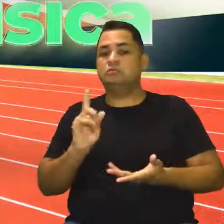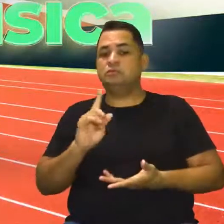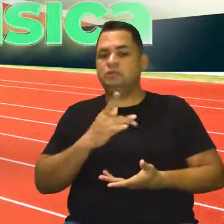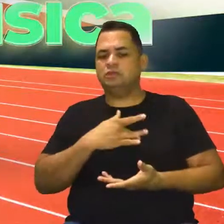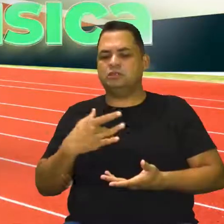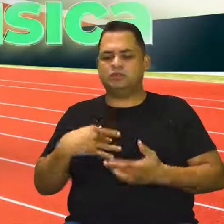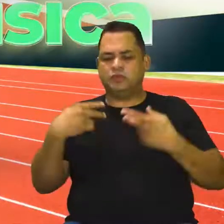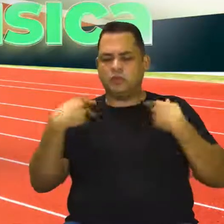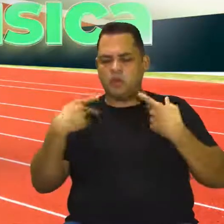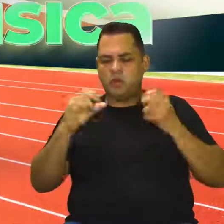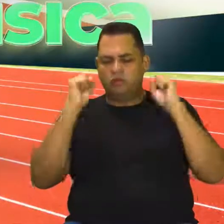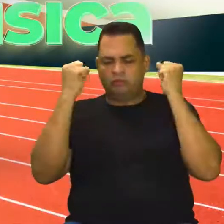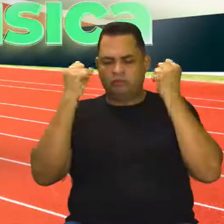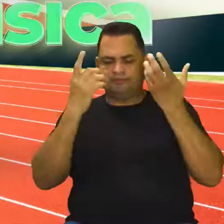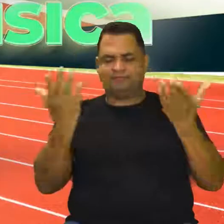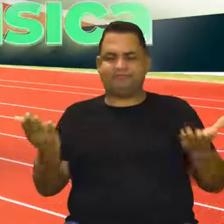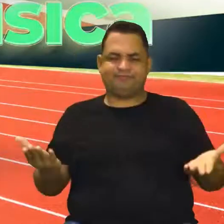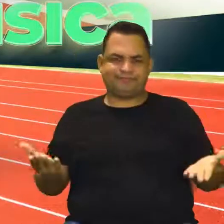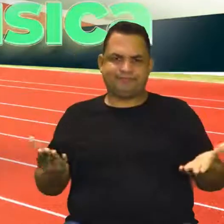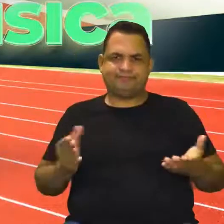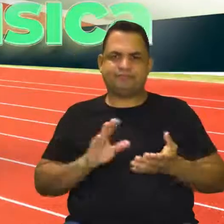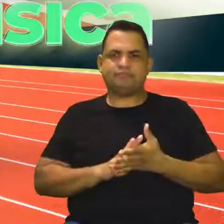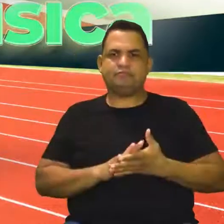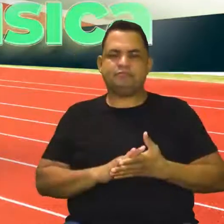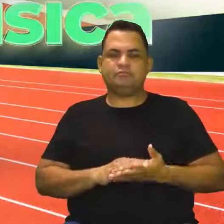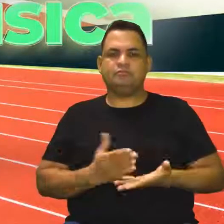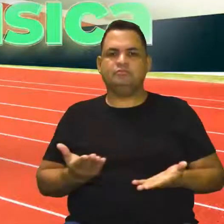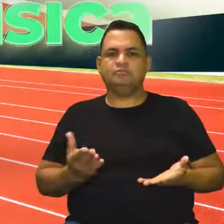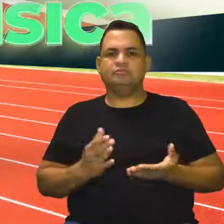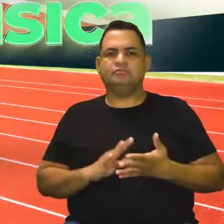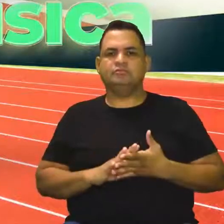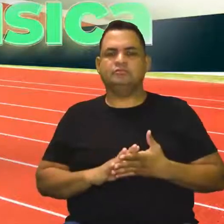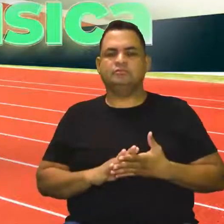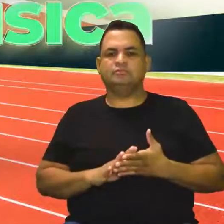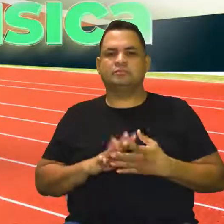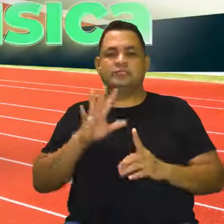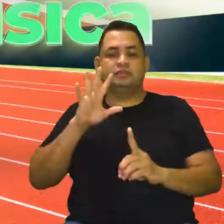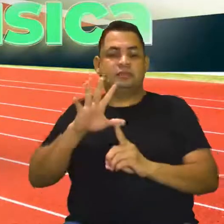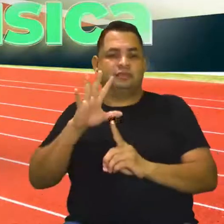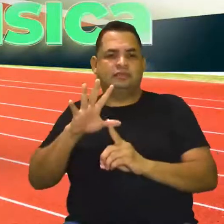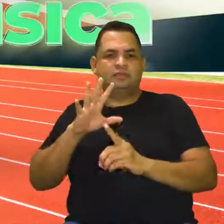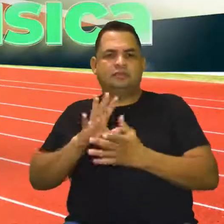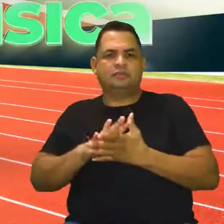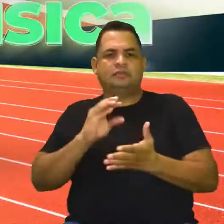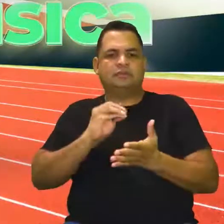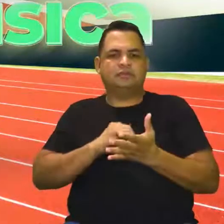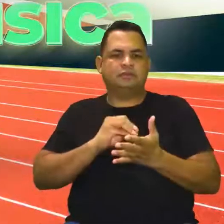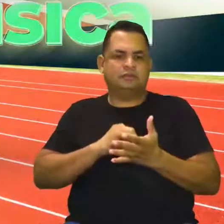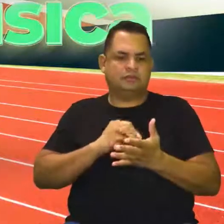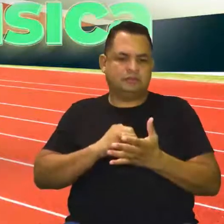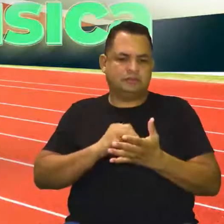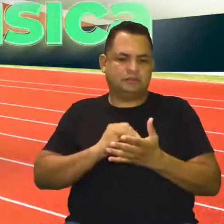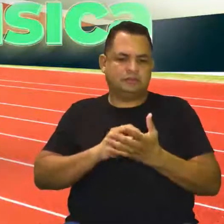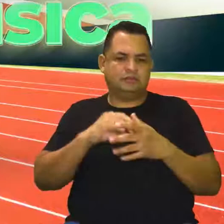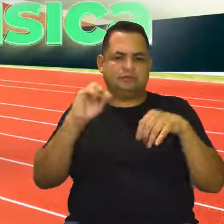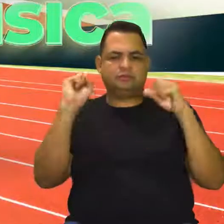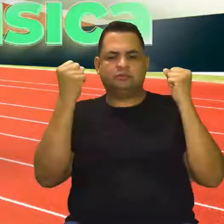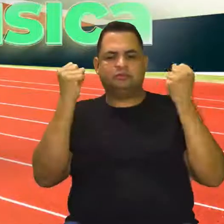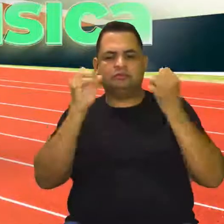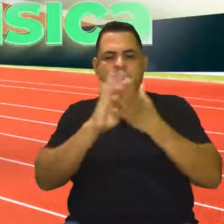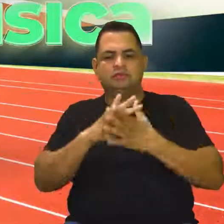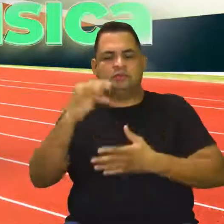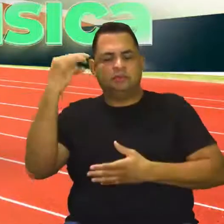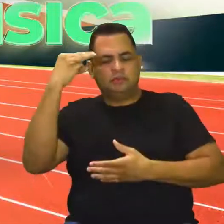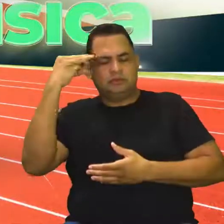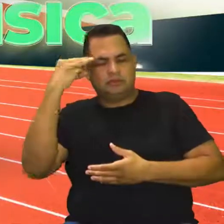só o físico, não é só a dimensão física, ela vai impactar a falta da atividade física na sua saúde